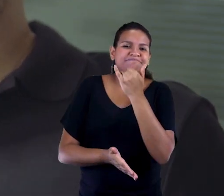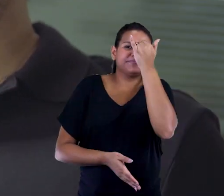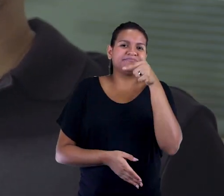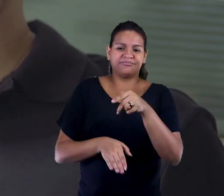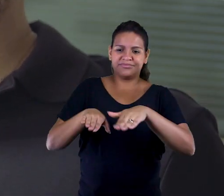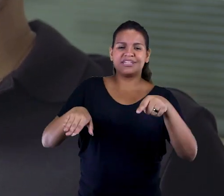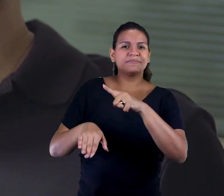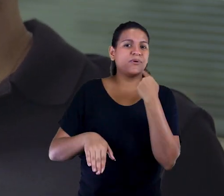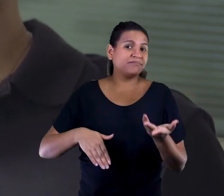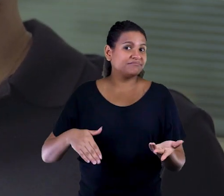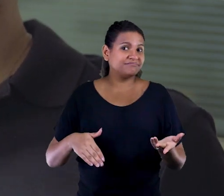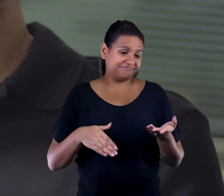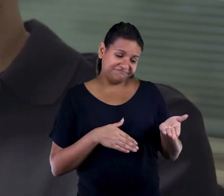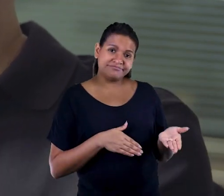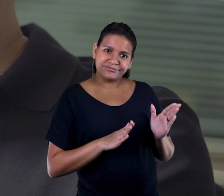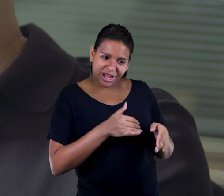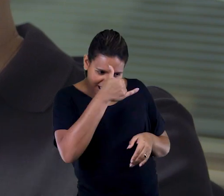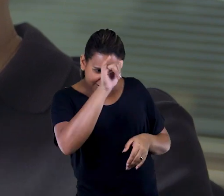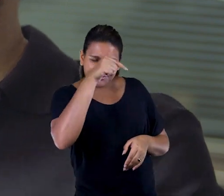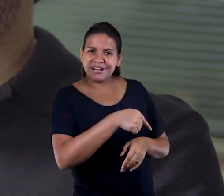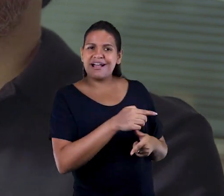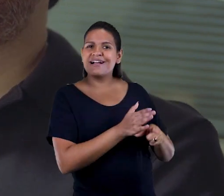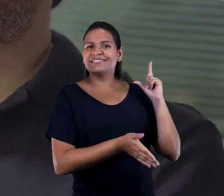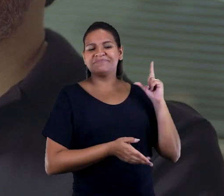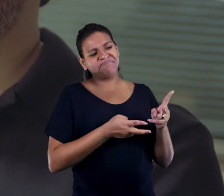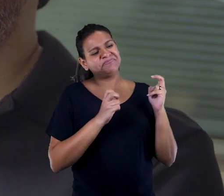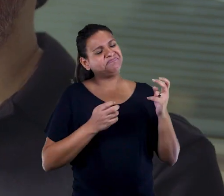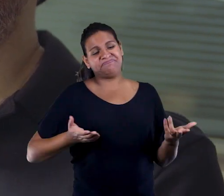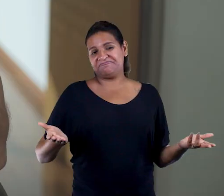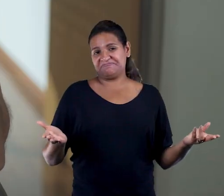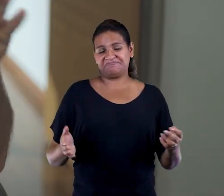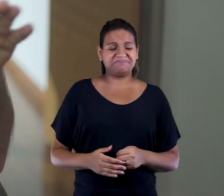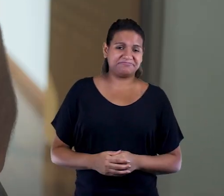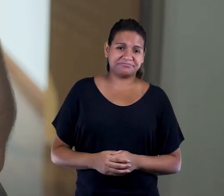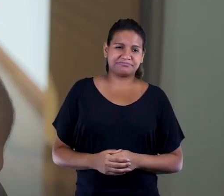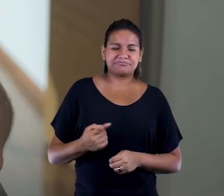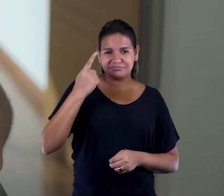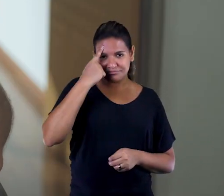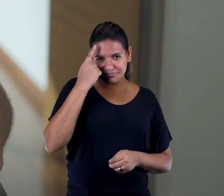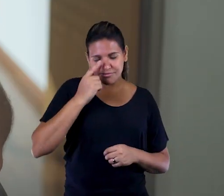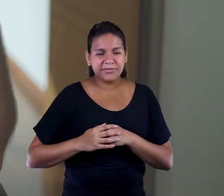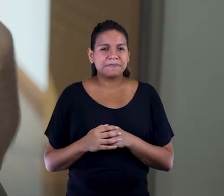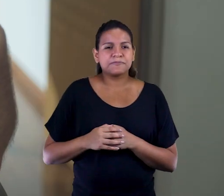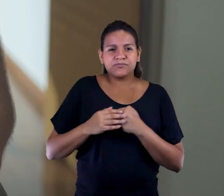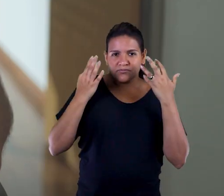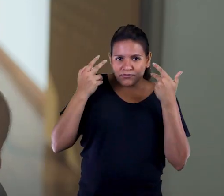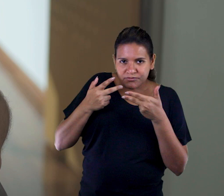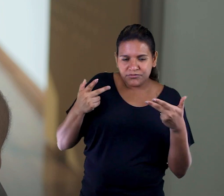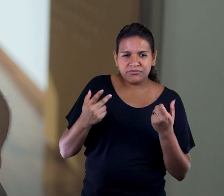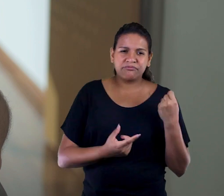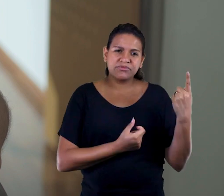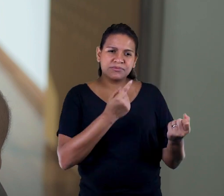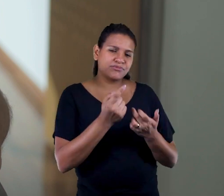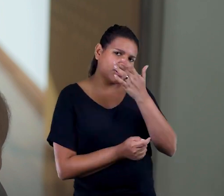vezes a sociedade vê dos olhos, lava as mãos e fala, foi com o animal. Para aqueles que não amam como eu amo, ou que não se